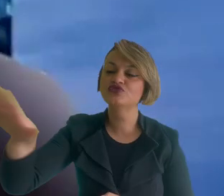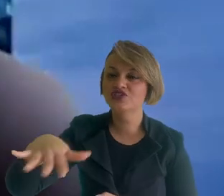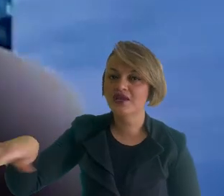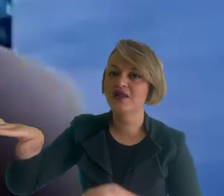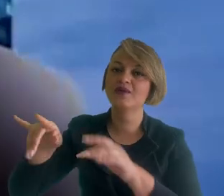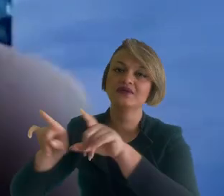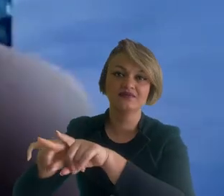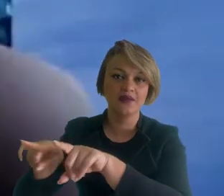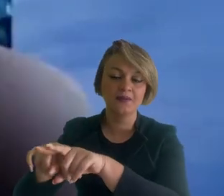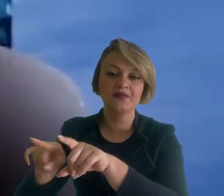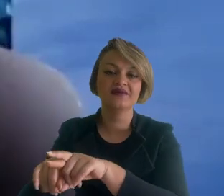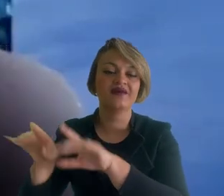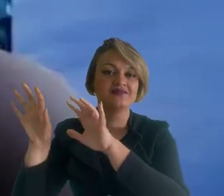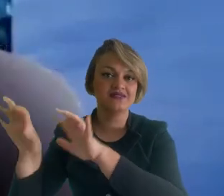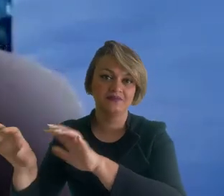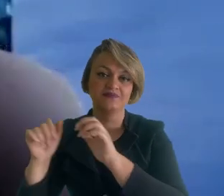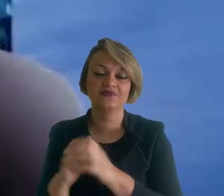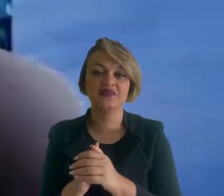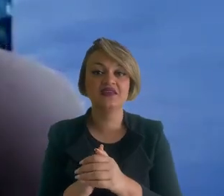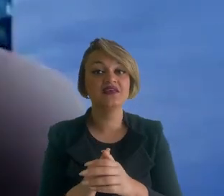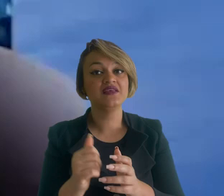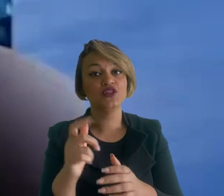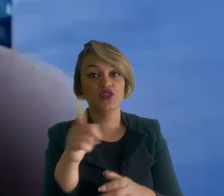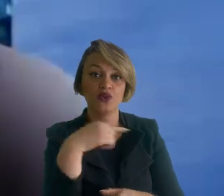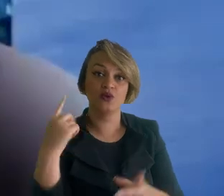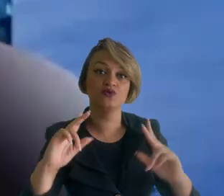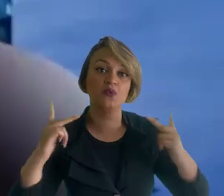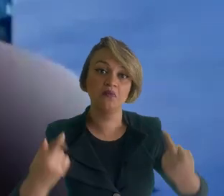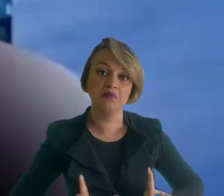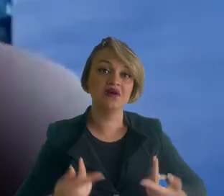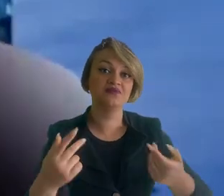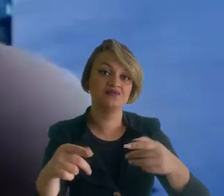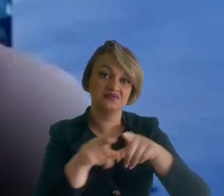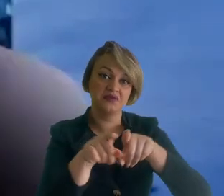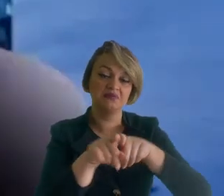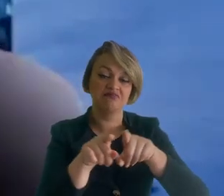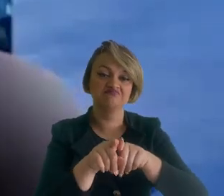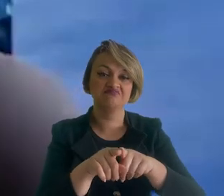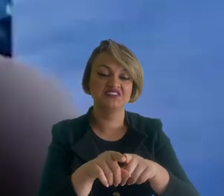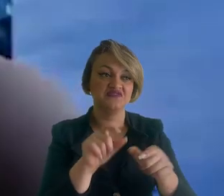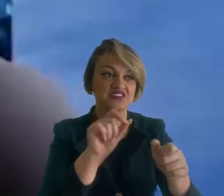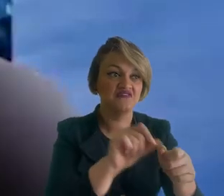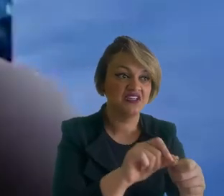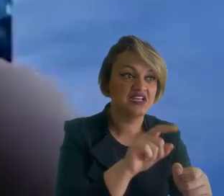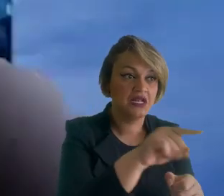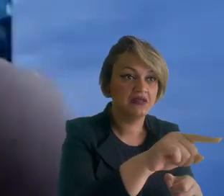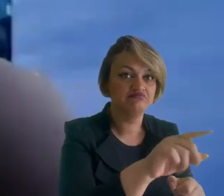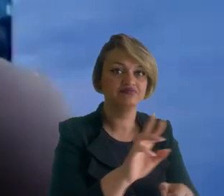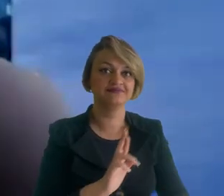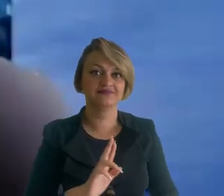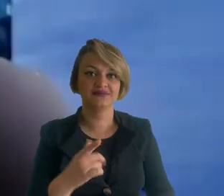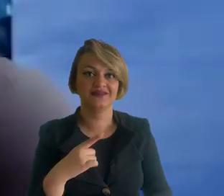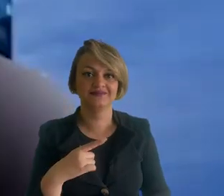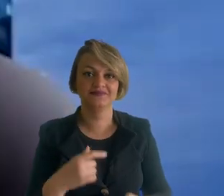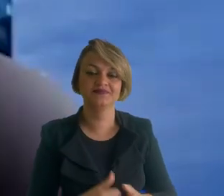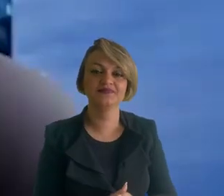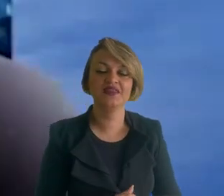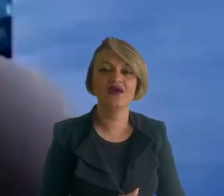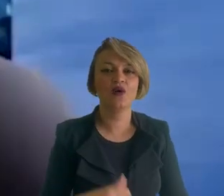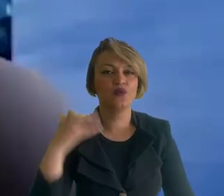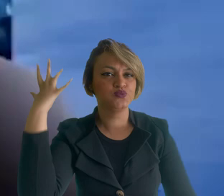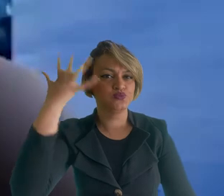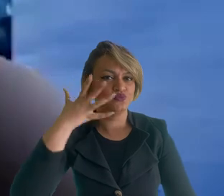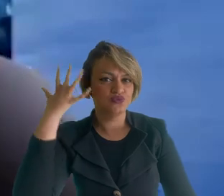assim uai e o homem não é diferente em relação as suas condutas em um discurso